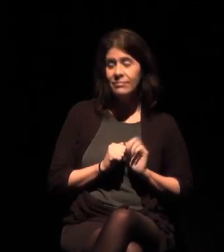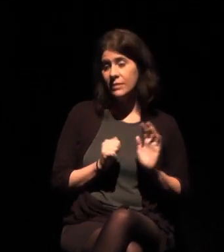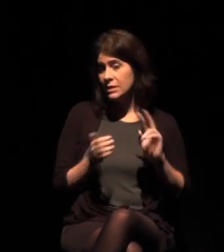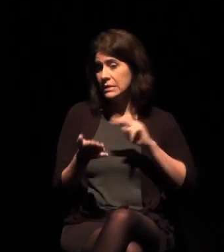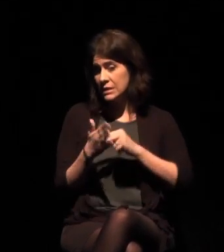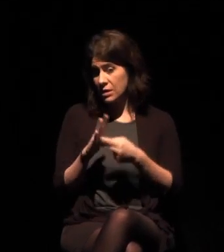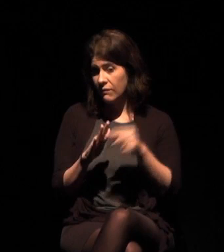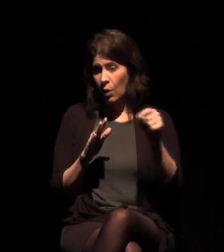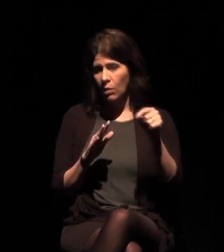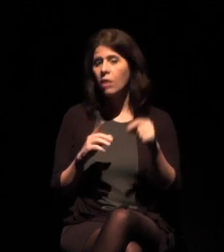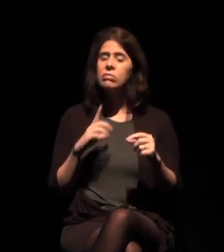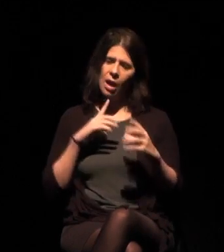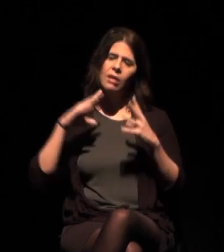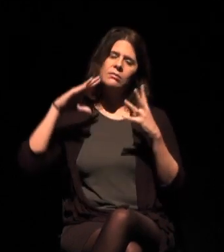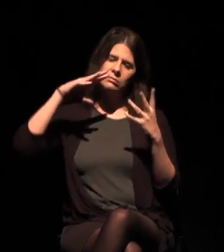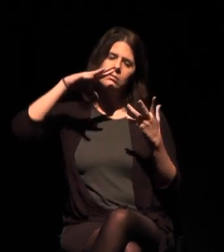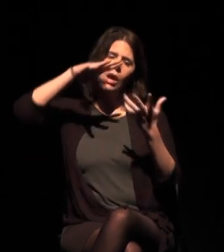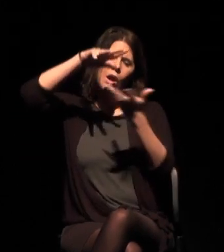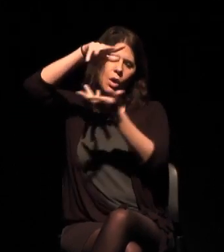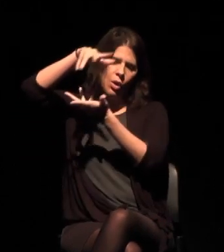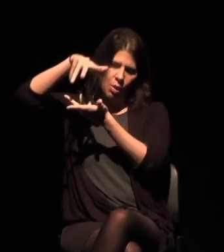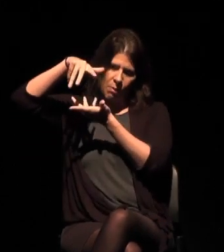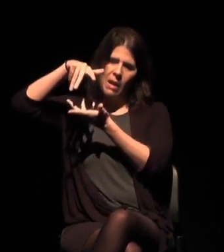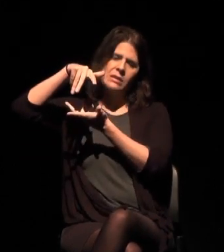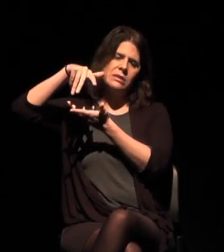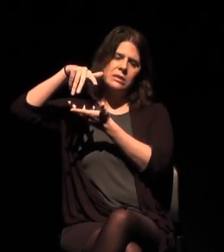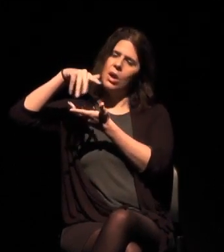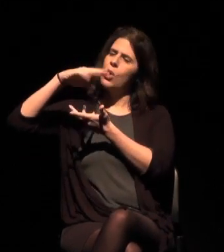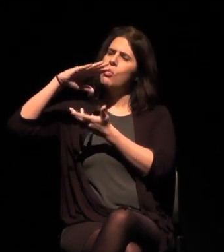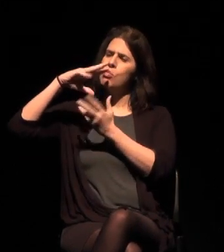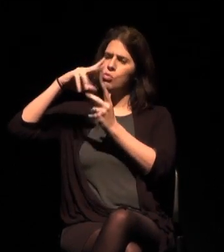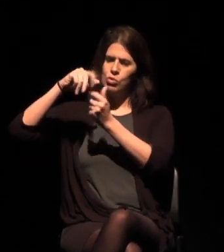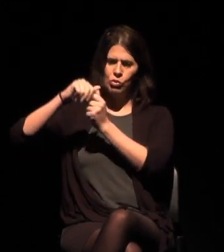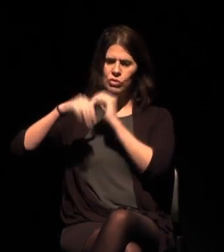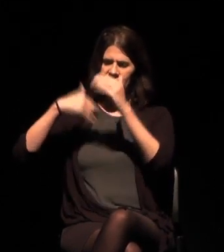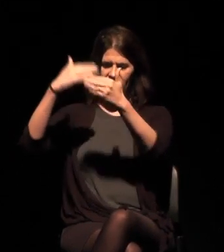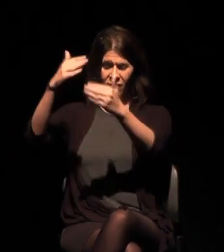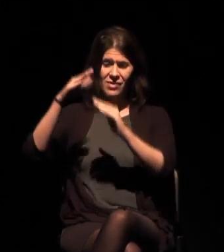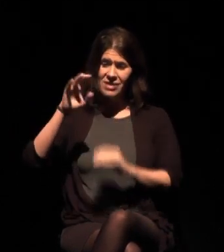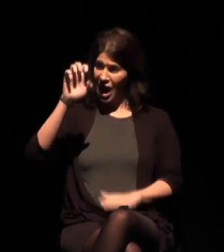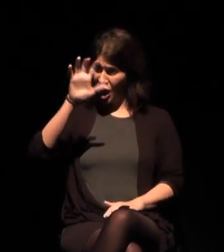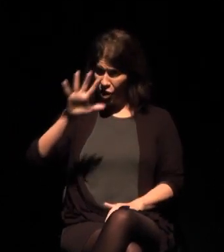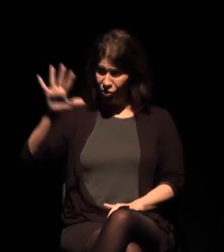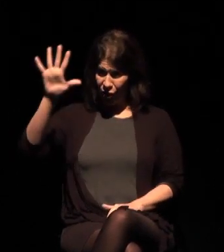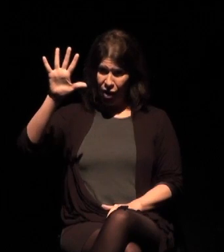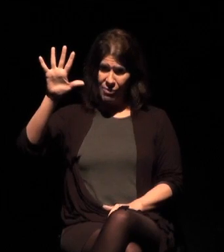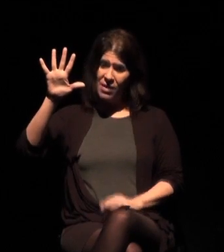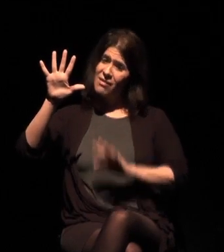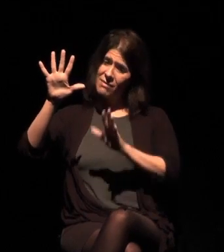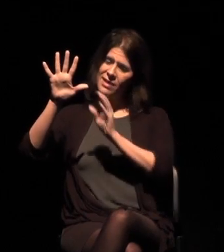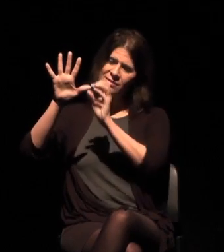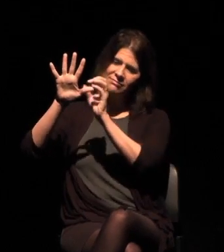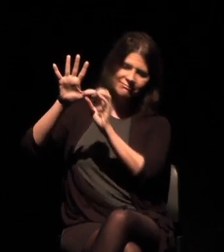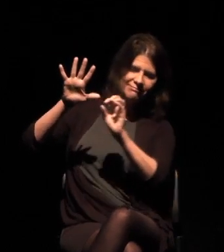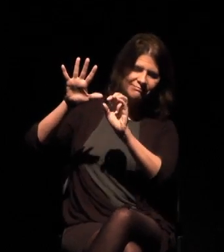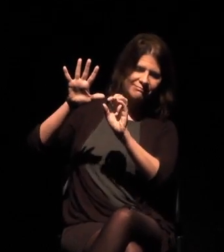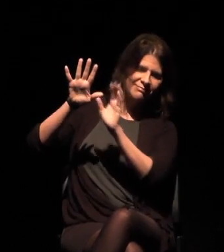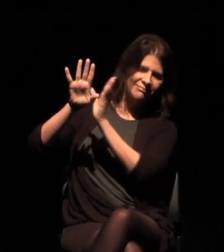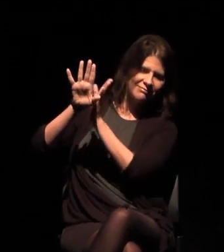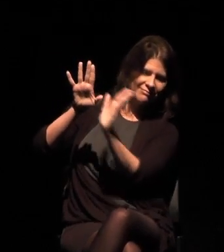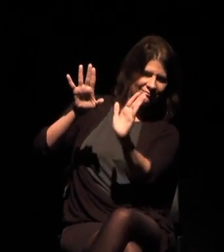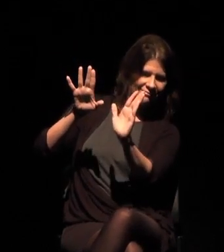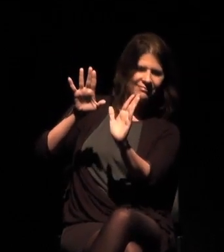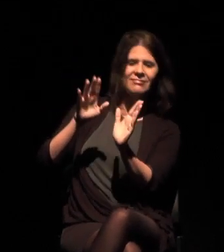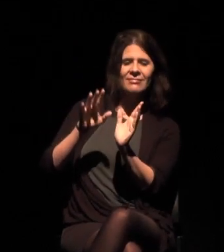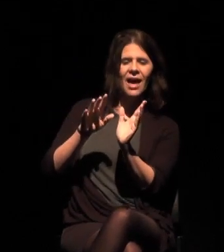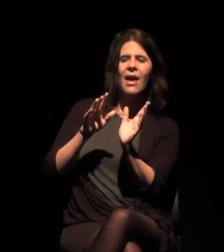global aumentou mundo desenvolvido nós estamos na europa na periferia somos os somos um